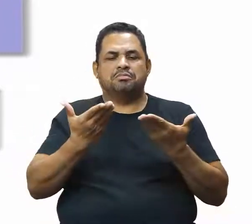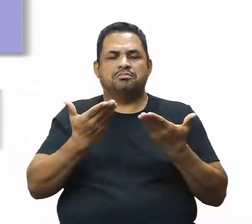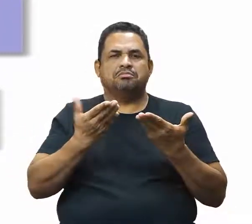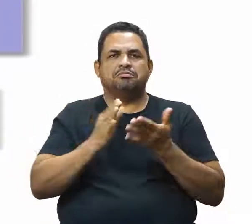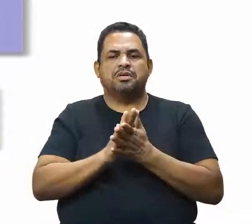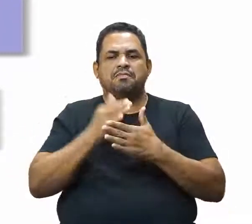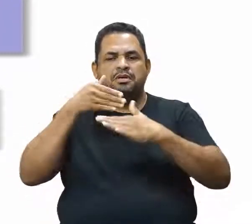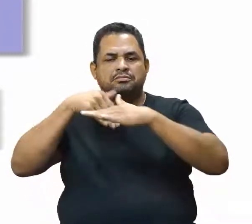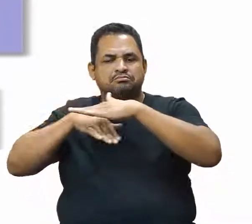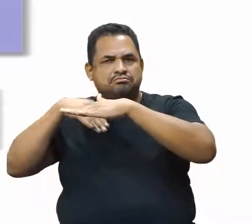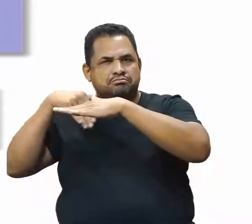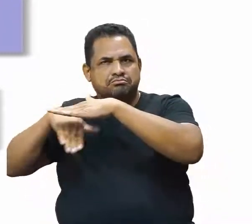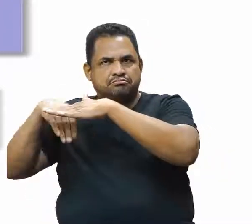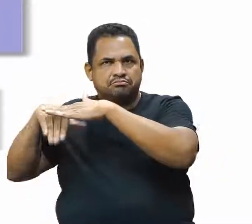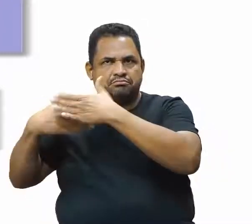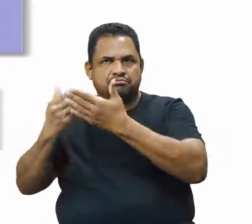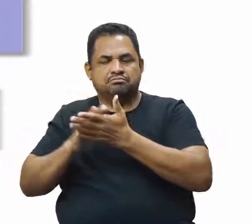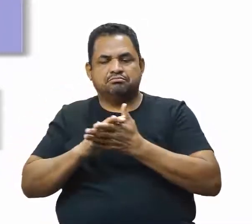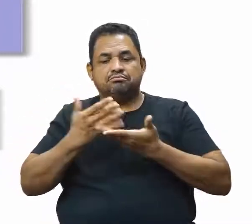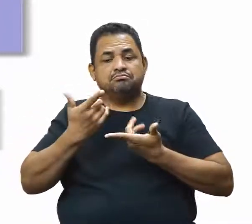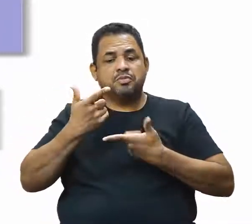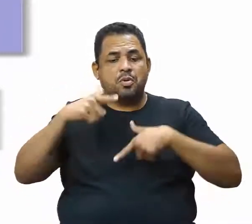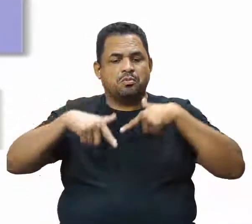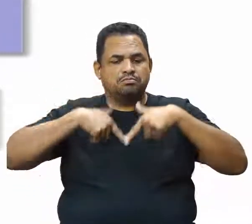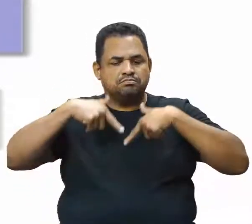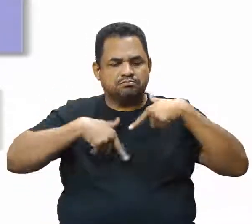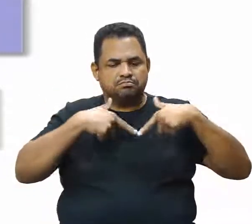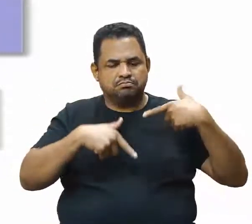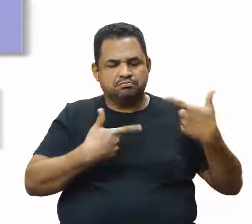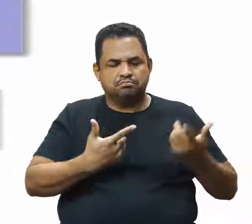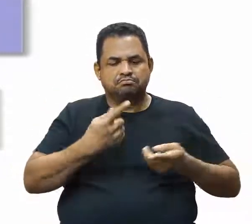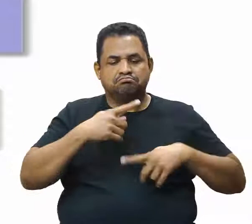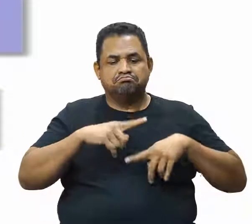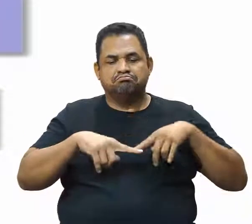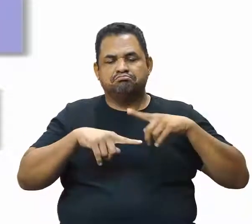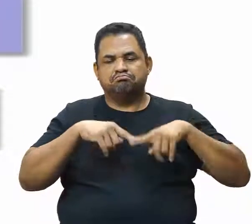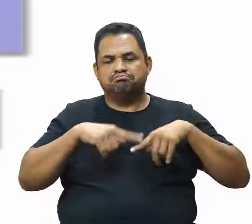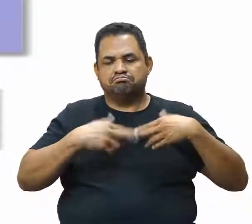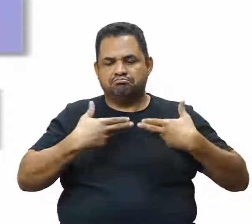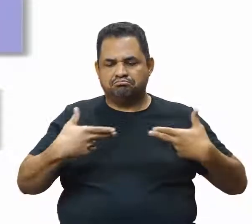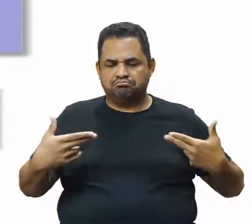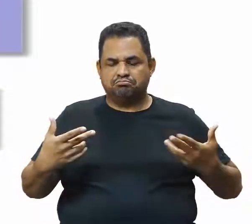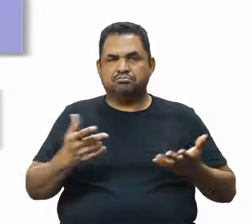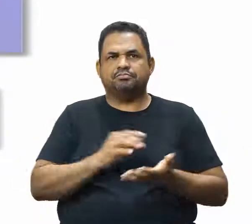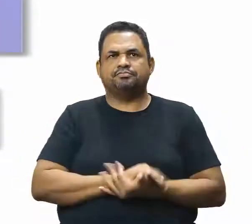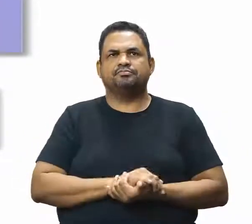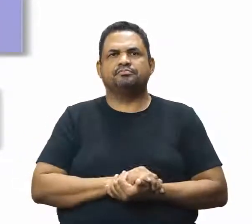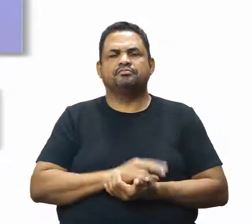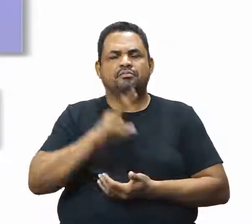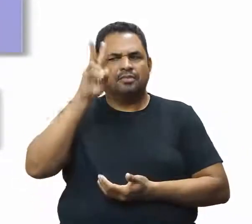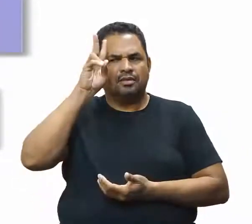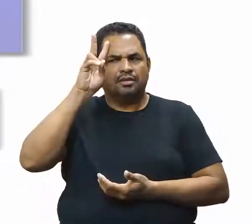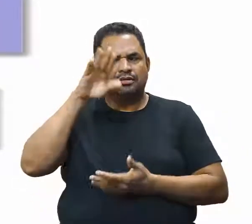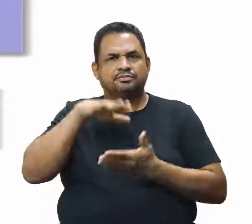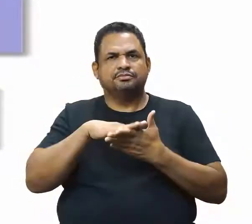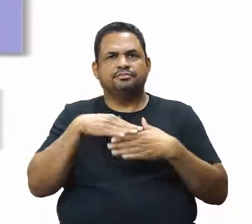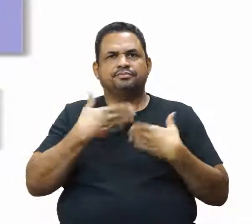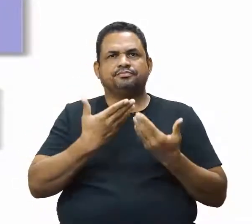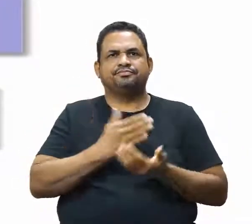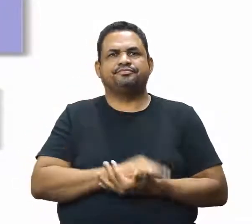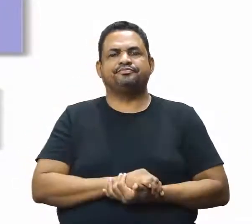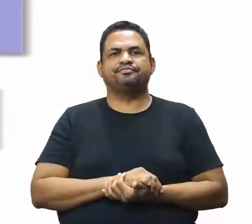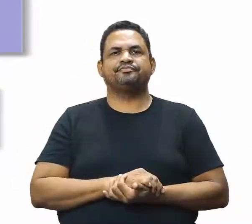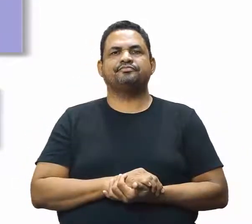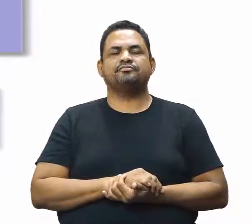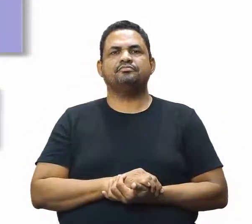e armazenamento da produção. Só para lembrar, para resgatar. Nós estávamos falando, para mim aqui,